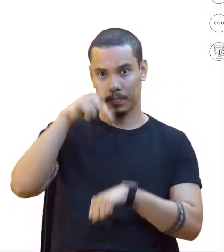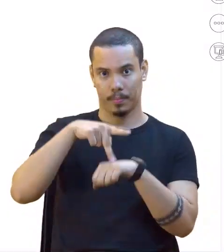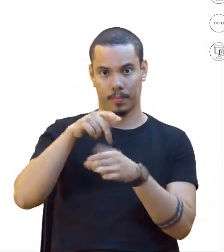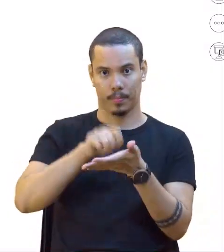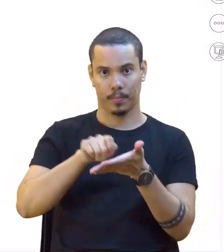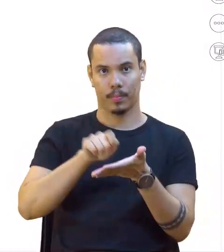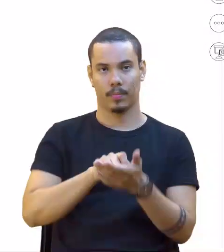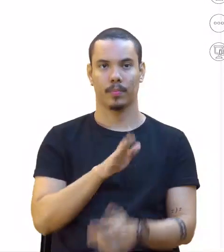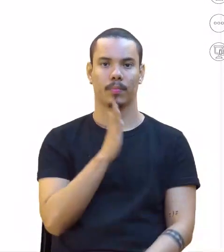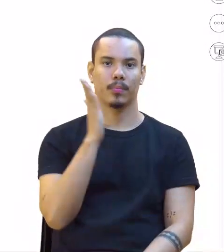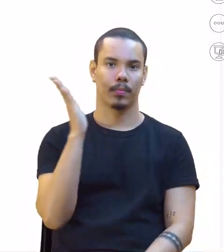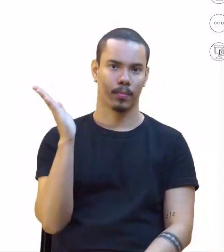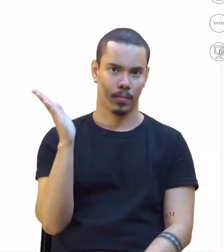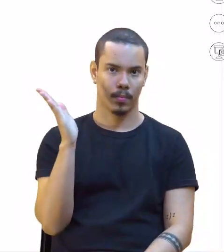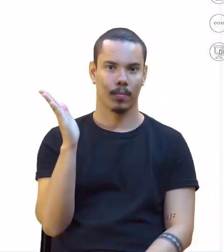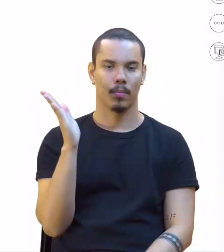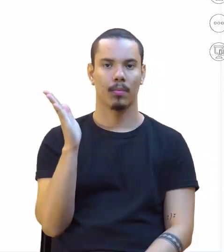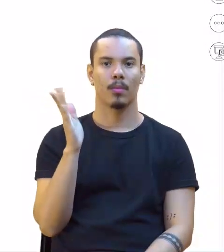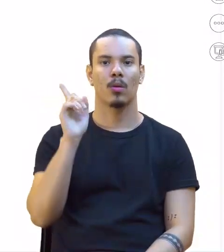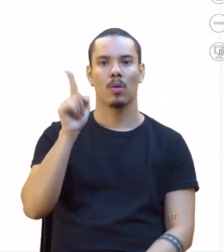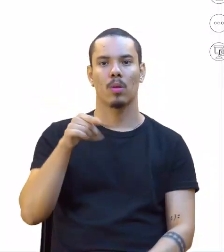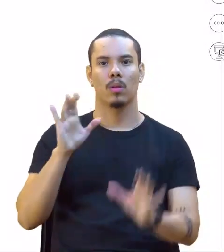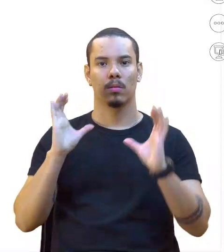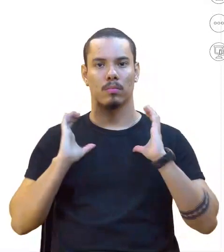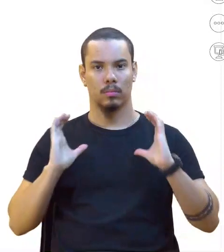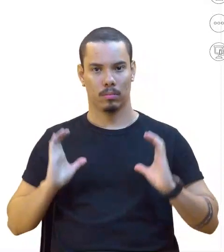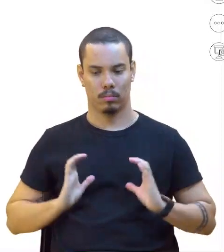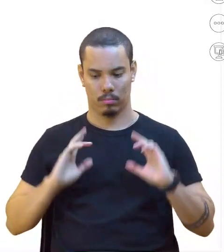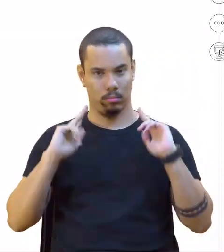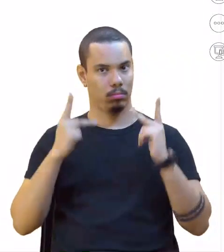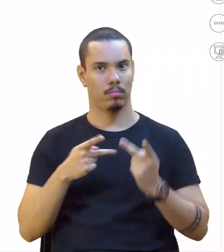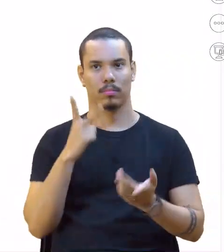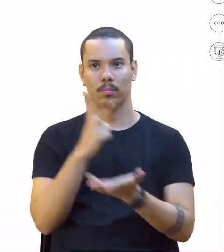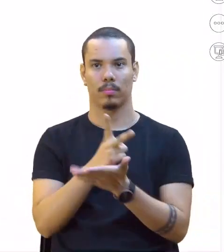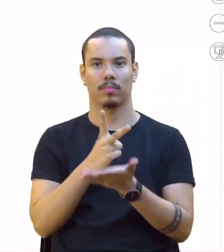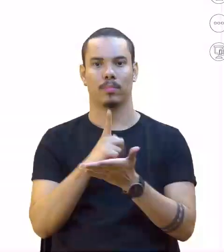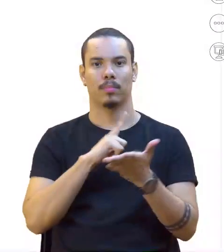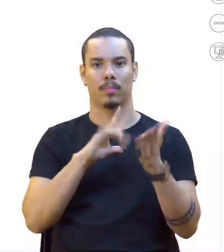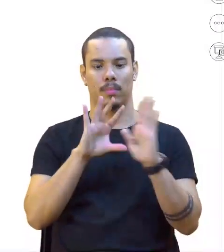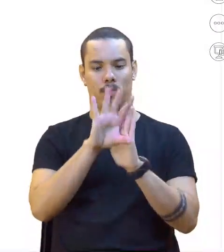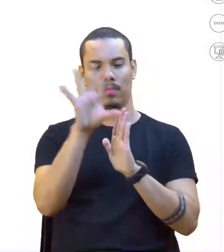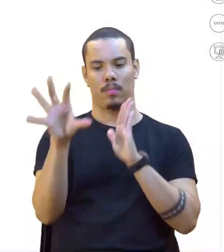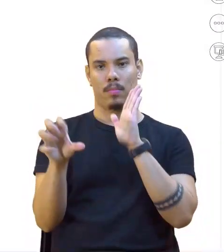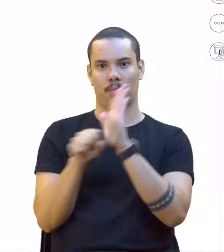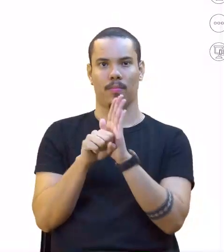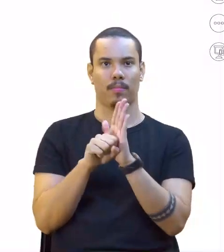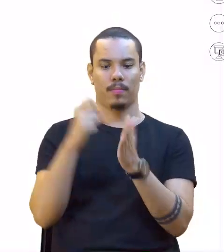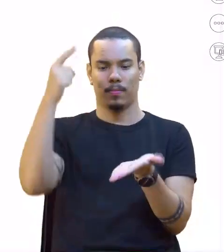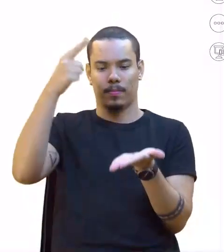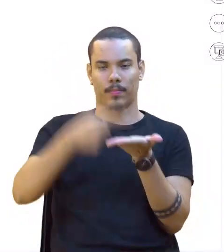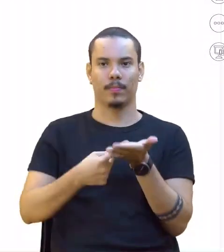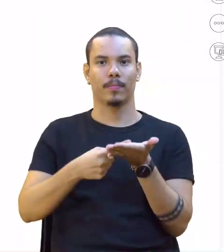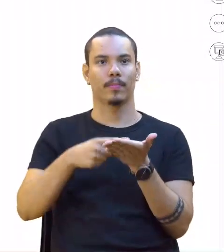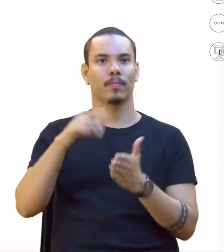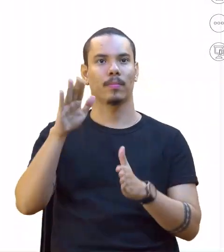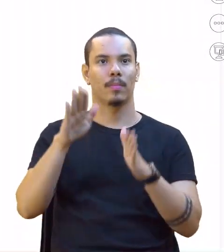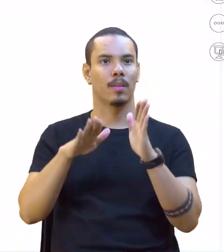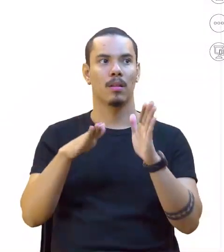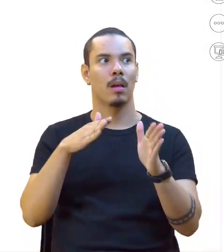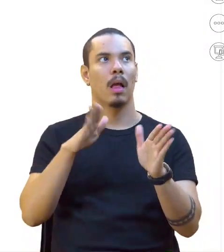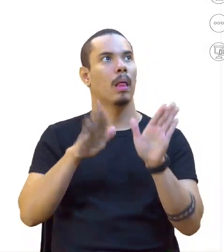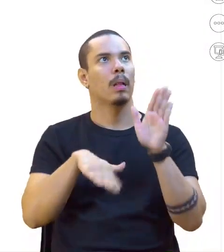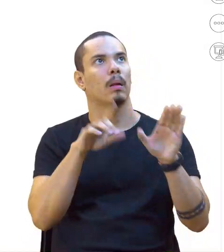Clifford Geertz, né? O comportamento humano é sempre simbólico, dependente de como os